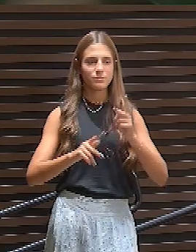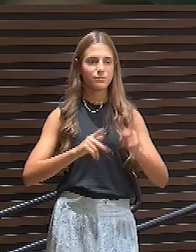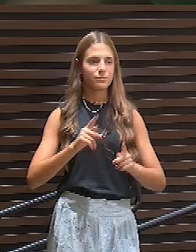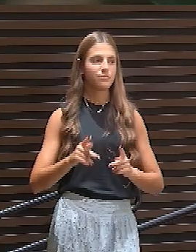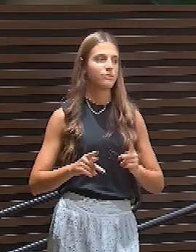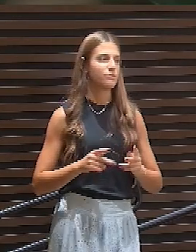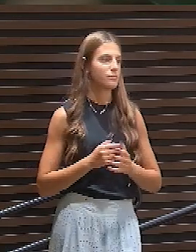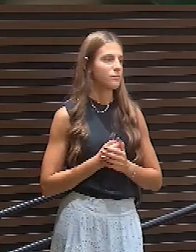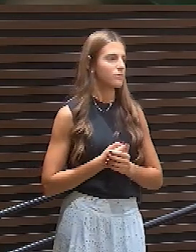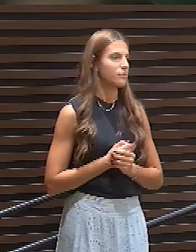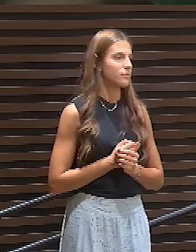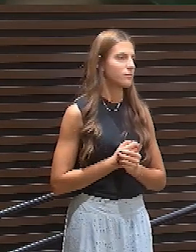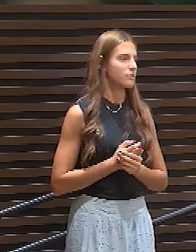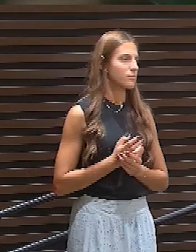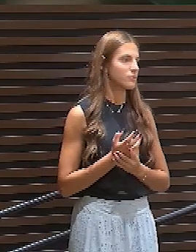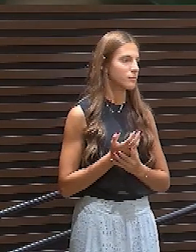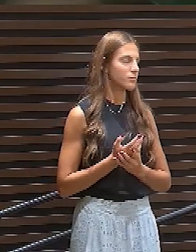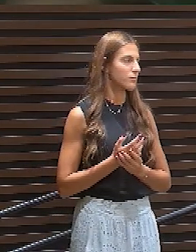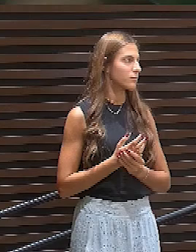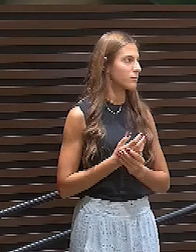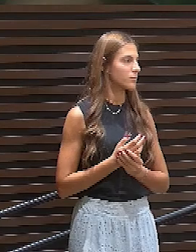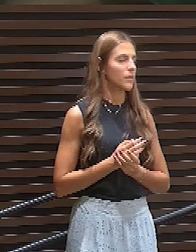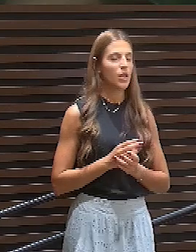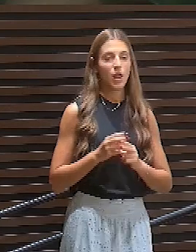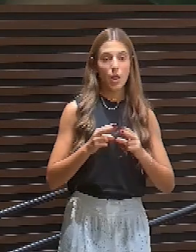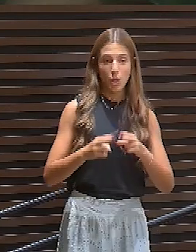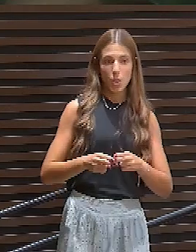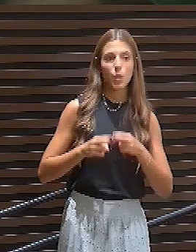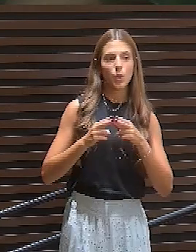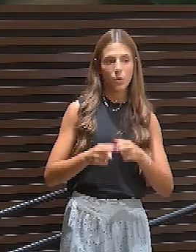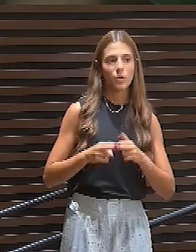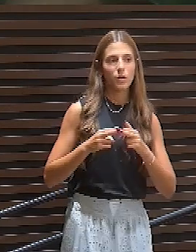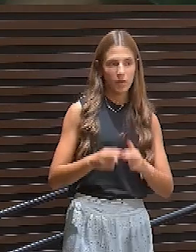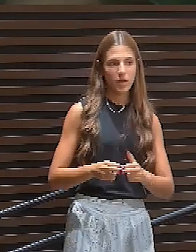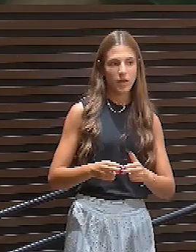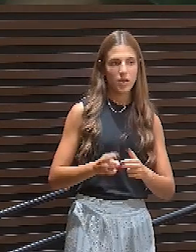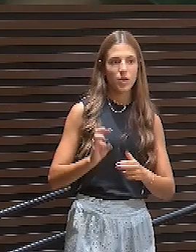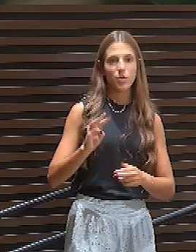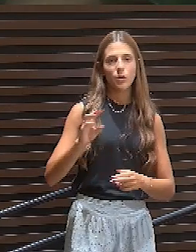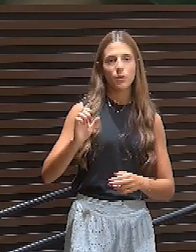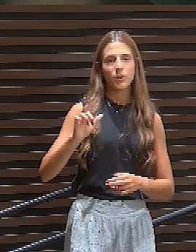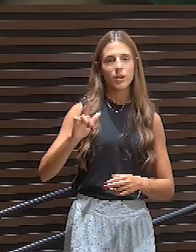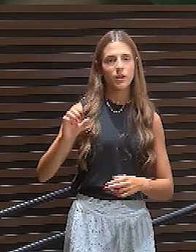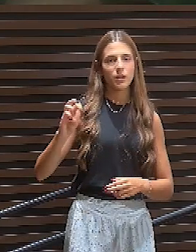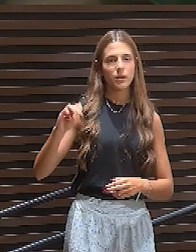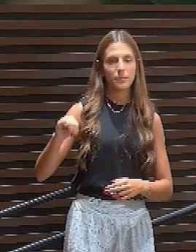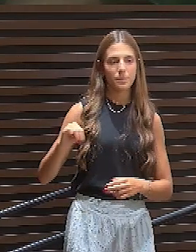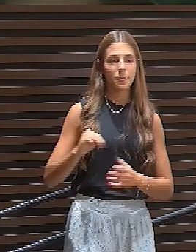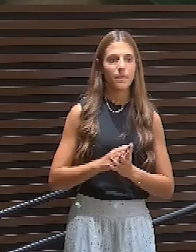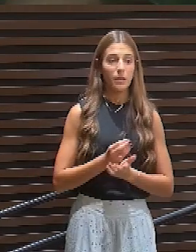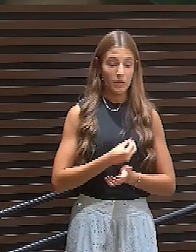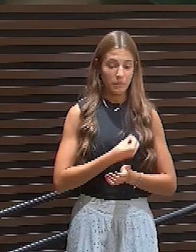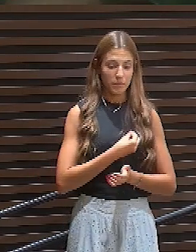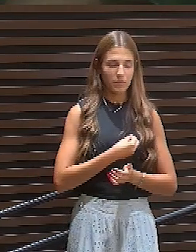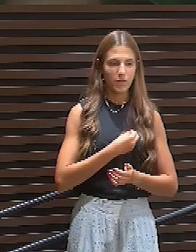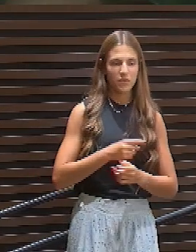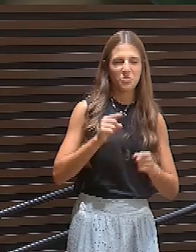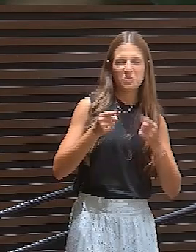Tanto Carey como Noé, ambos enfrentaram zombaria e